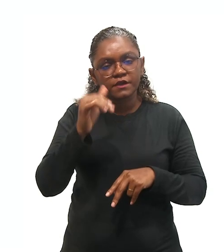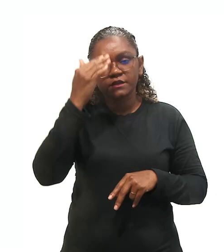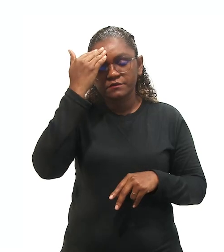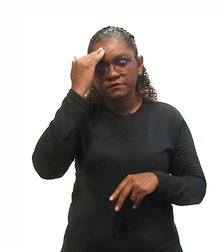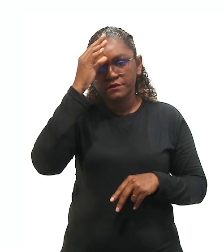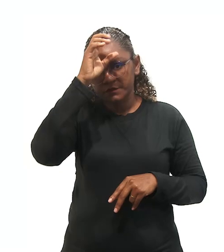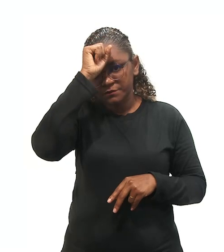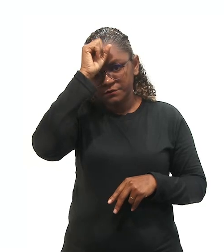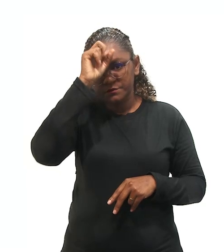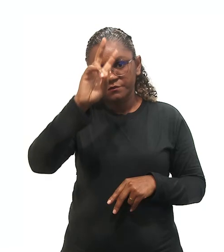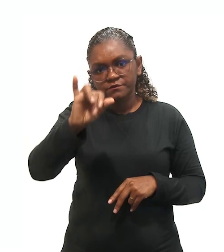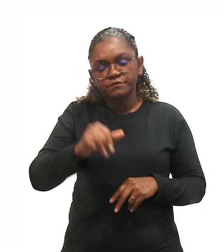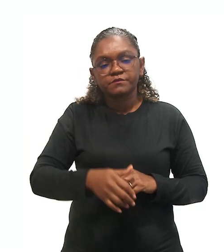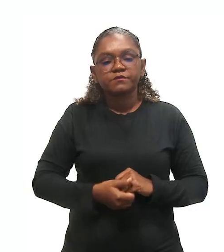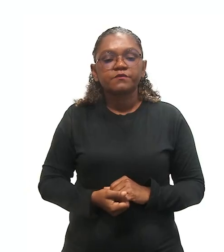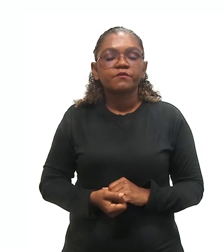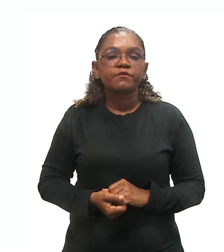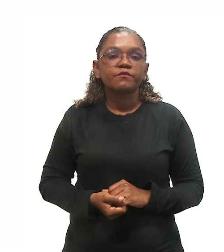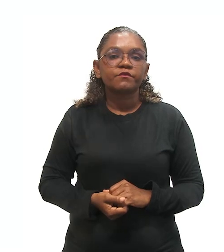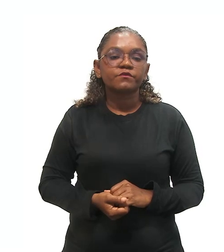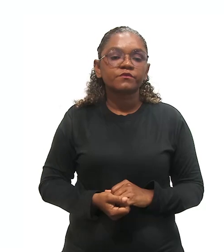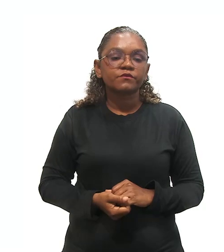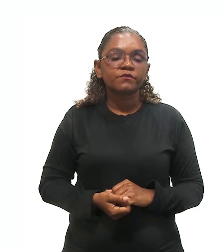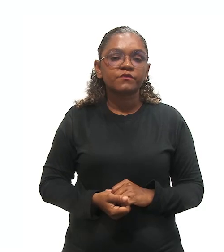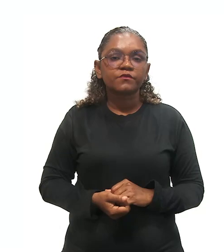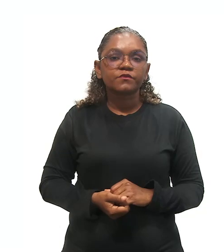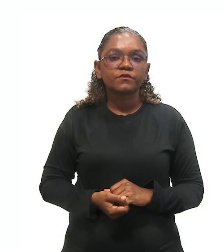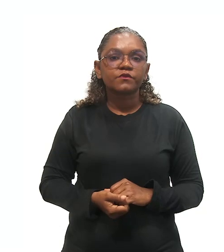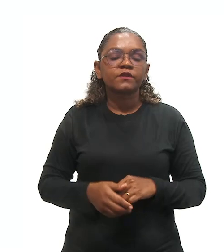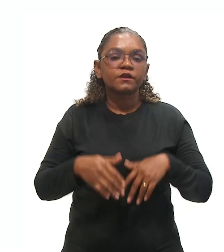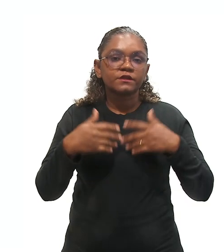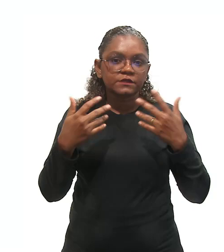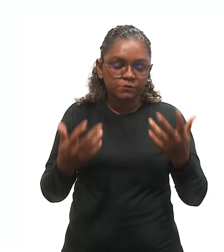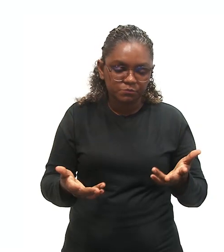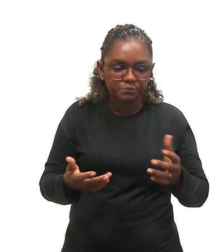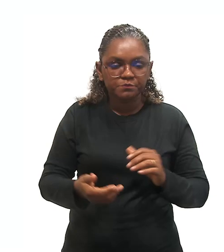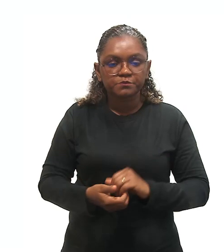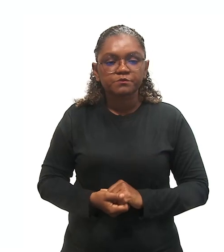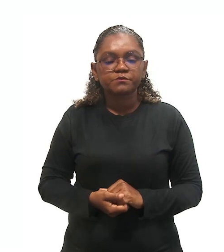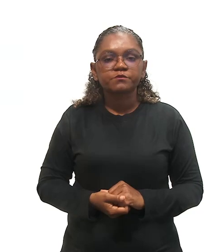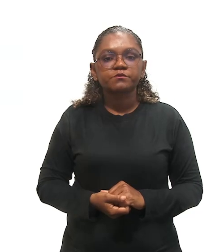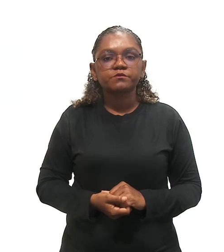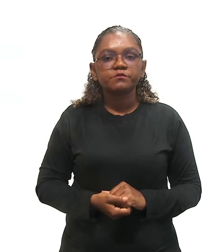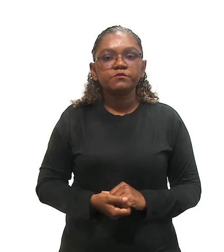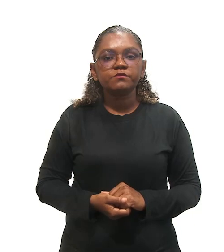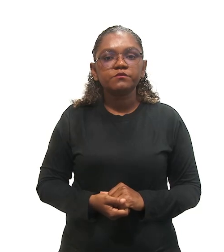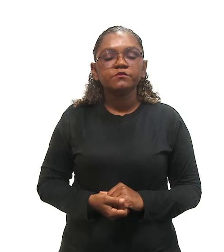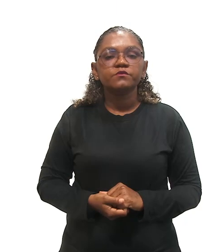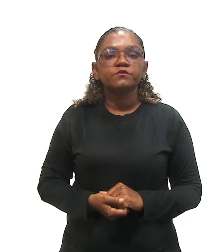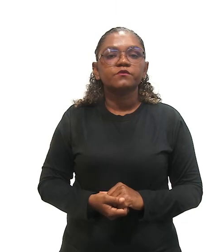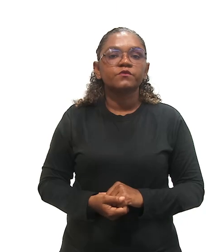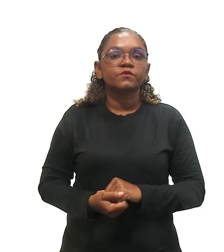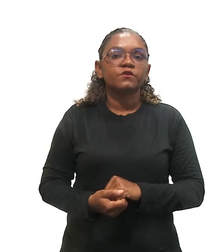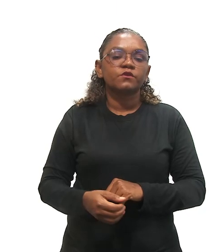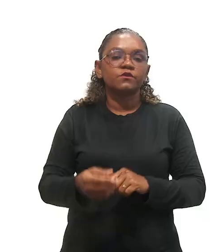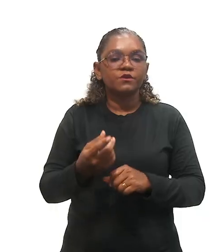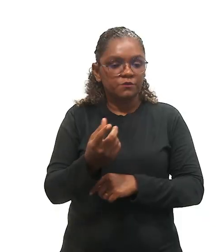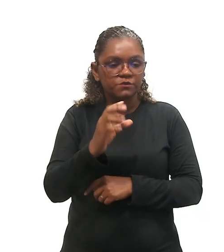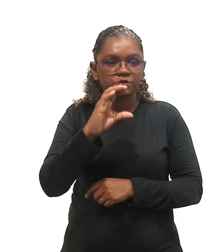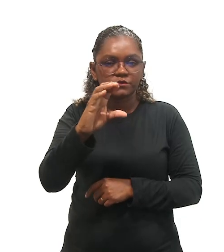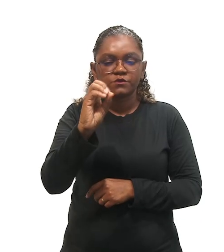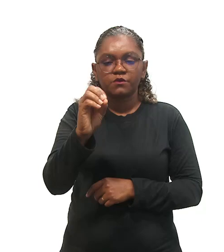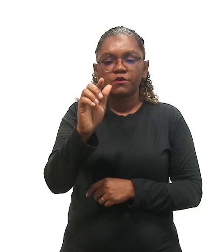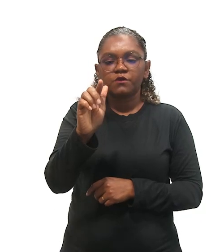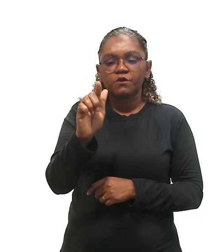vão aprender. Mas, por enquanto, vamos seguir aqui. Os códigos e a função de todas as contas que o governo deve